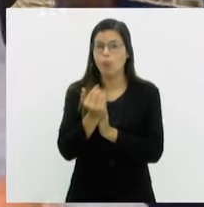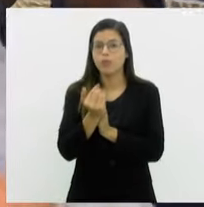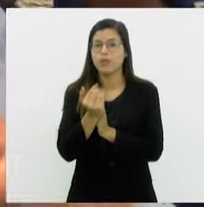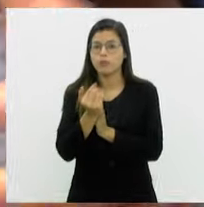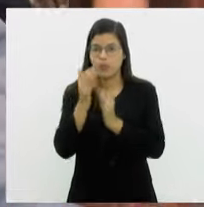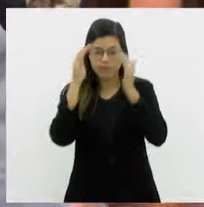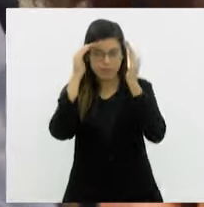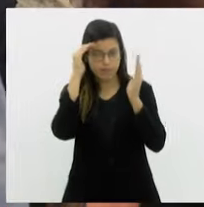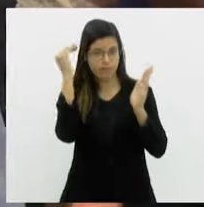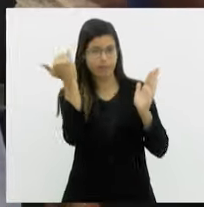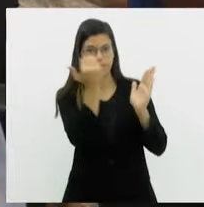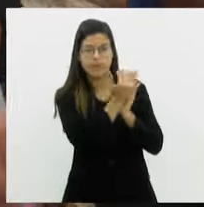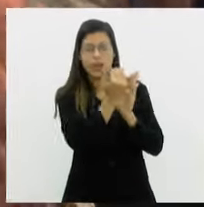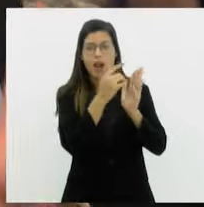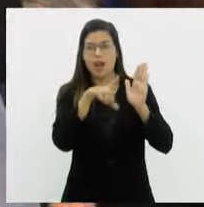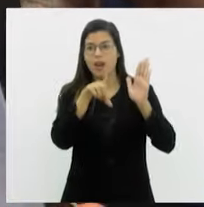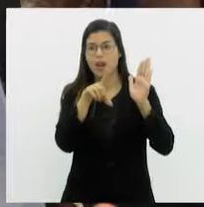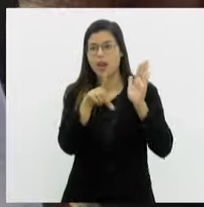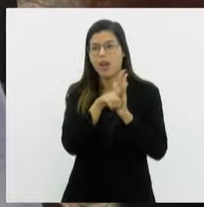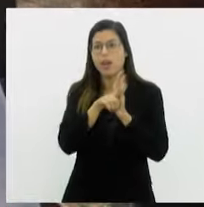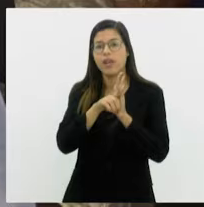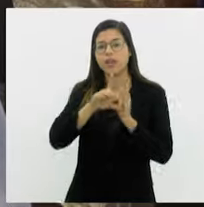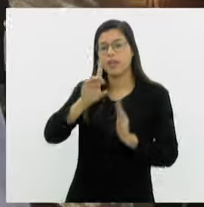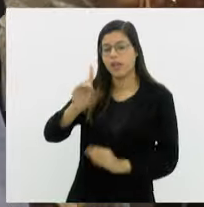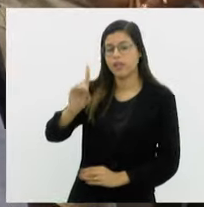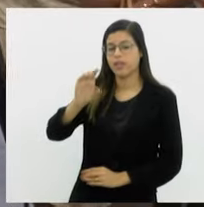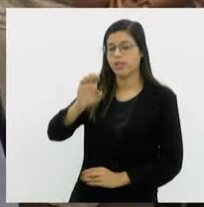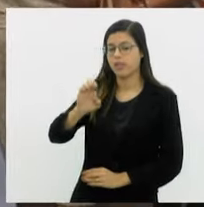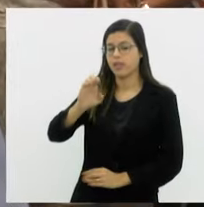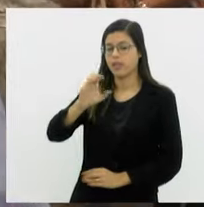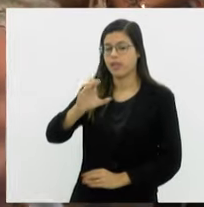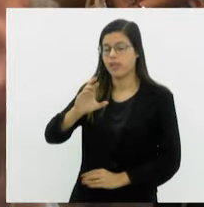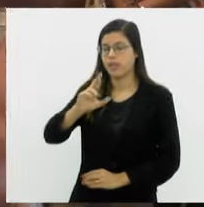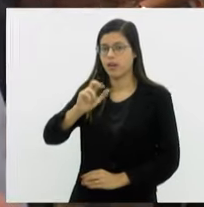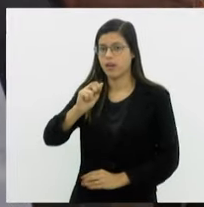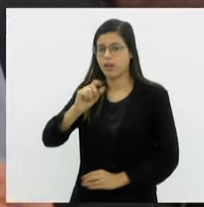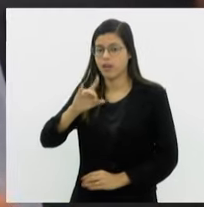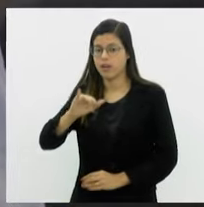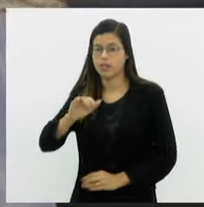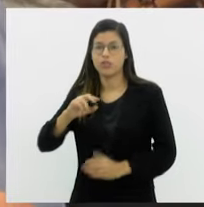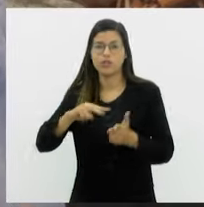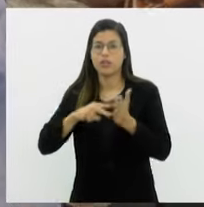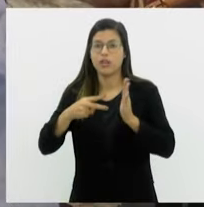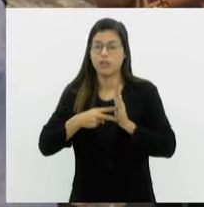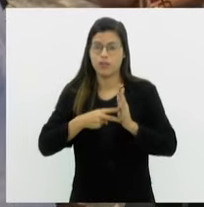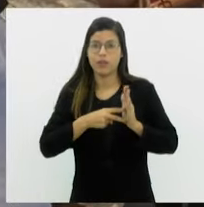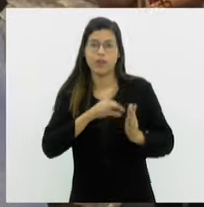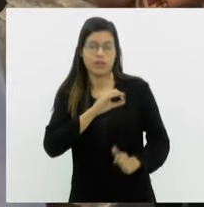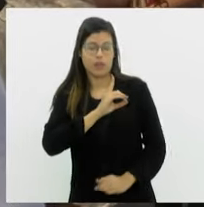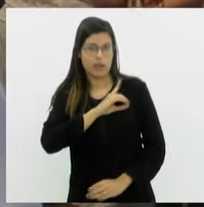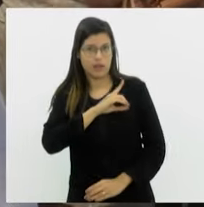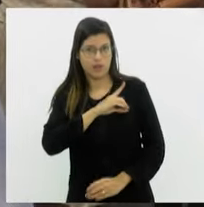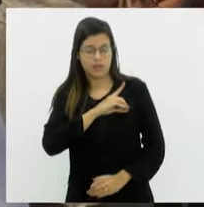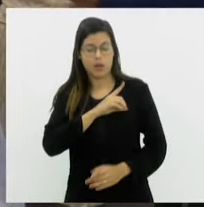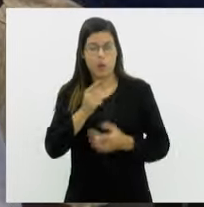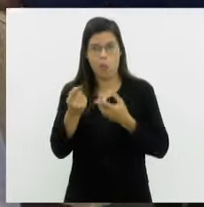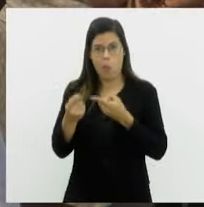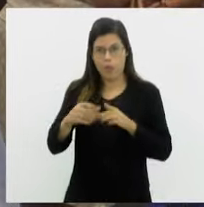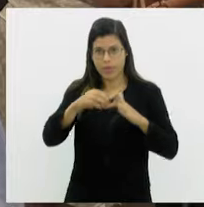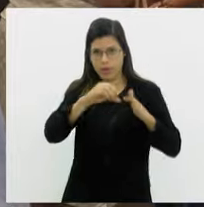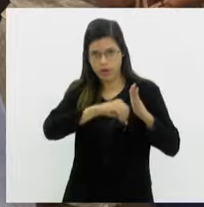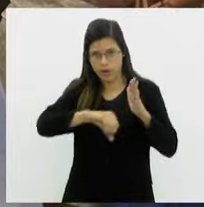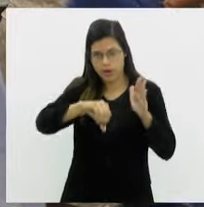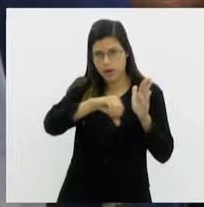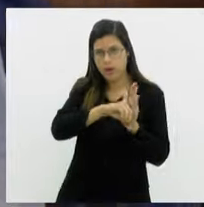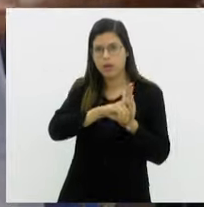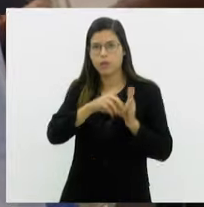de internalização da DECRAD, ou seja, pegar a Delegacia de Combate aos Crimes contra a